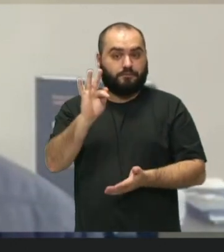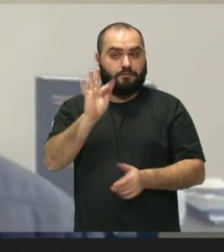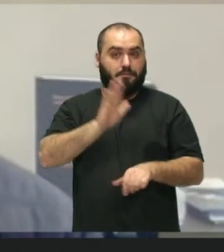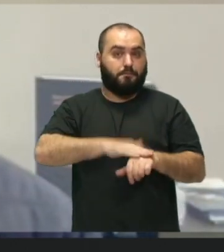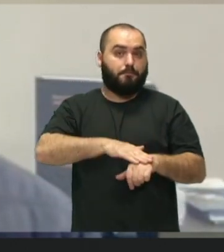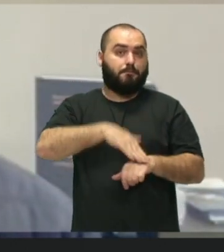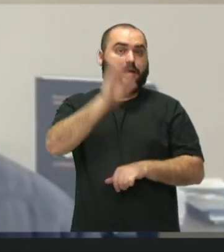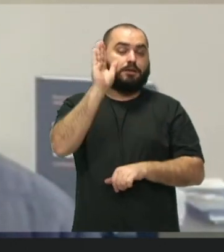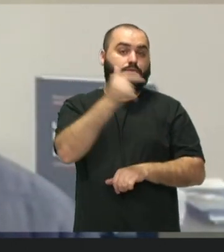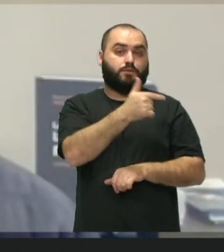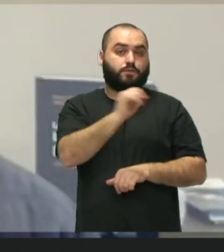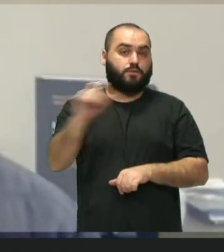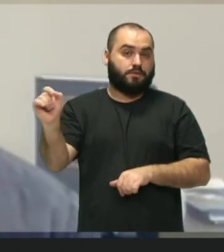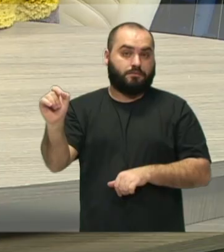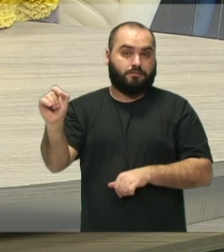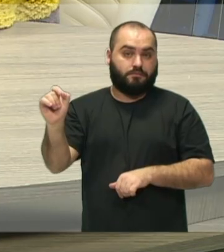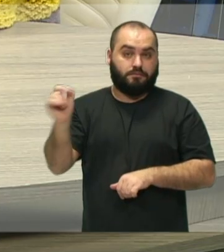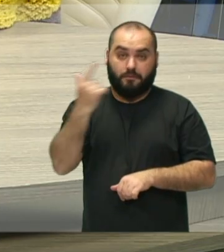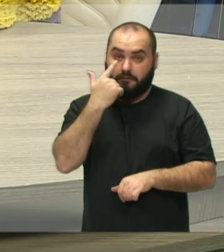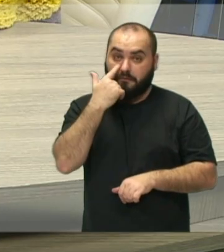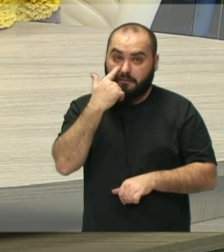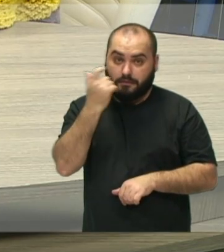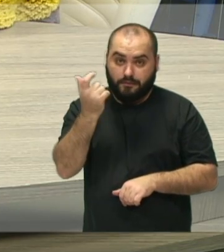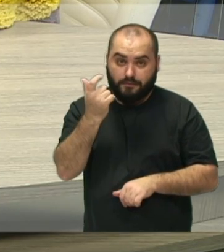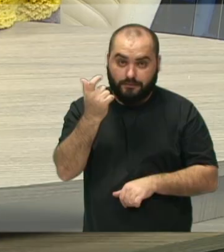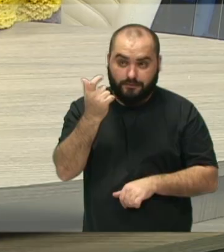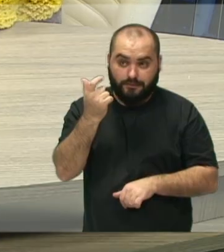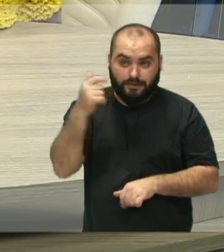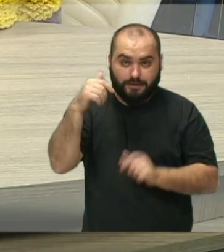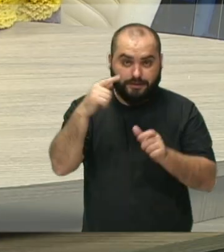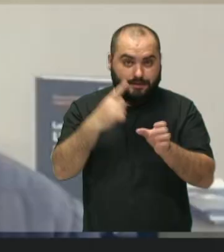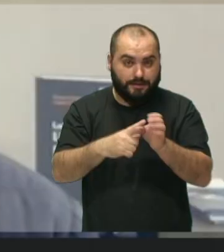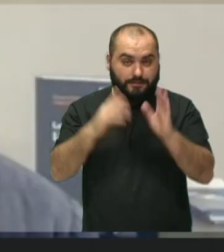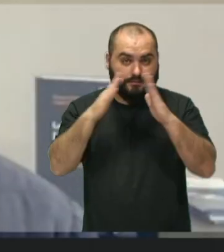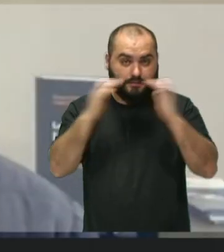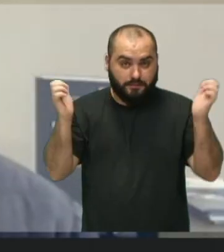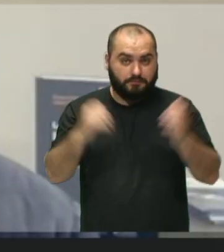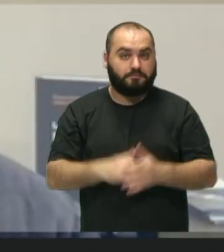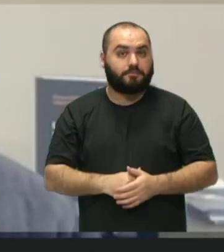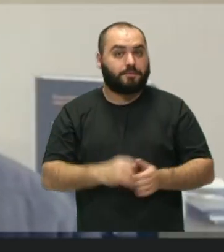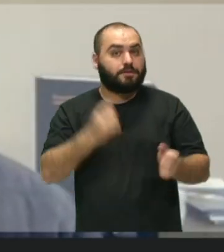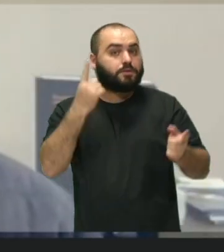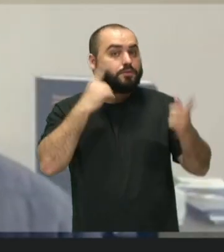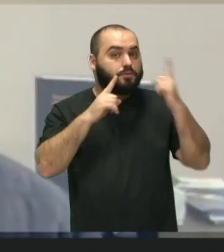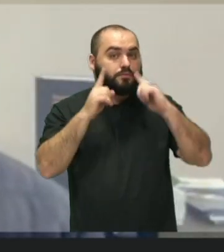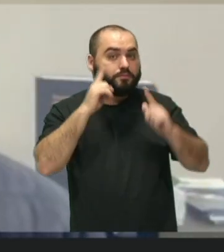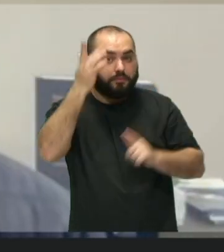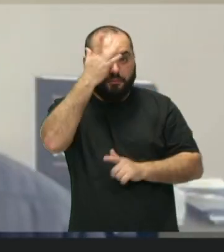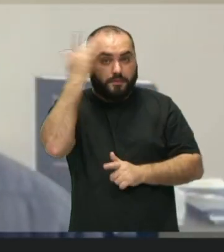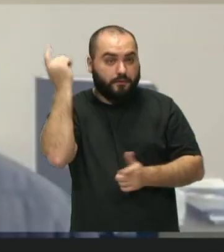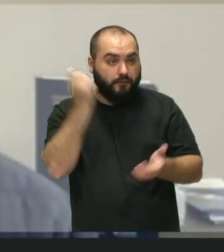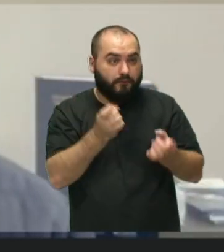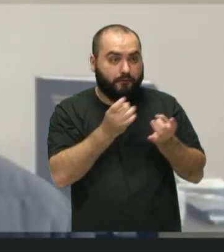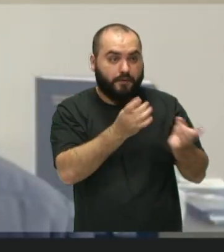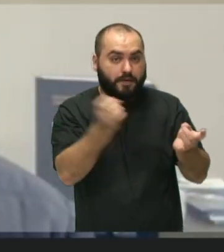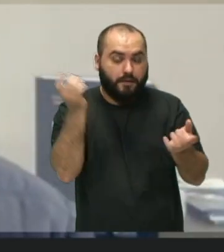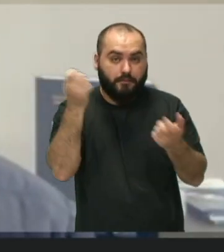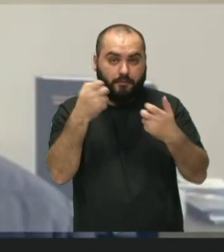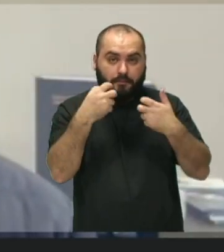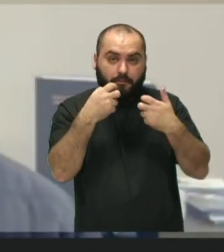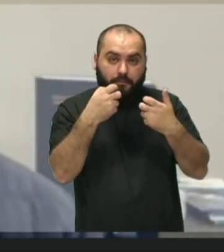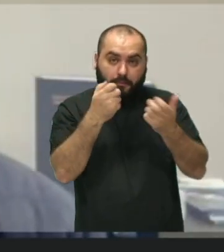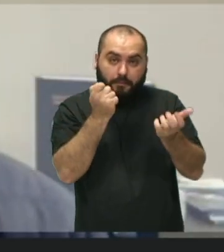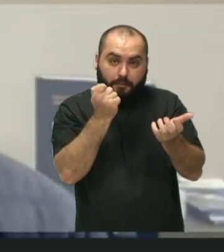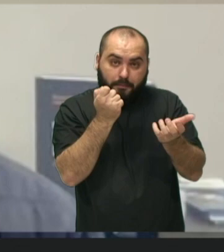200 CNPJs. Olha que interessante da cidade de Brusque, o número que saiu para nós. Nós descobrimos que quem vendia pão para Brusque era uma empresa de